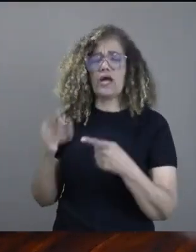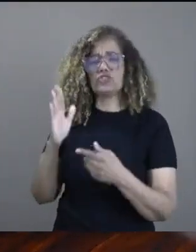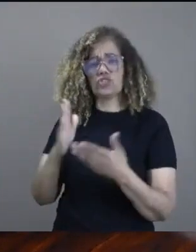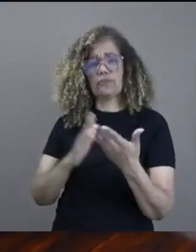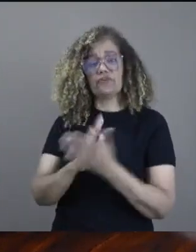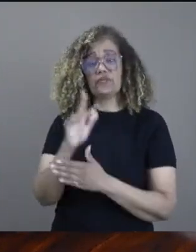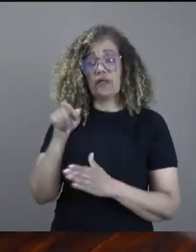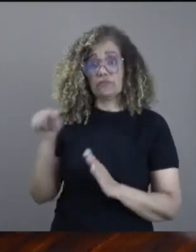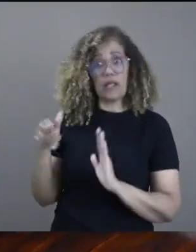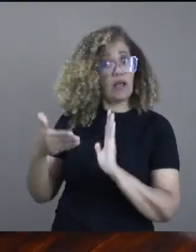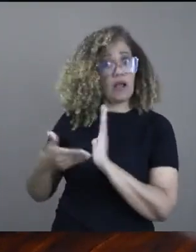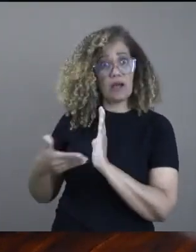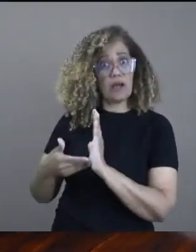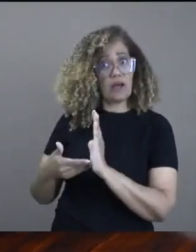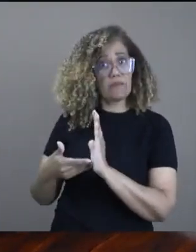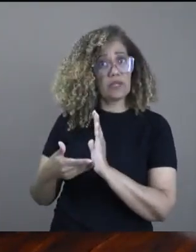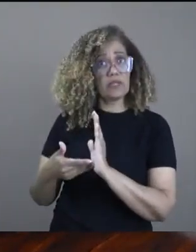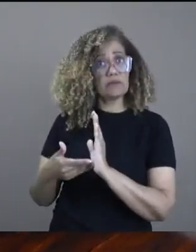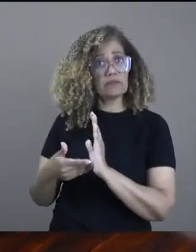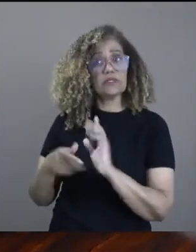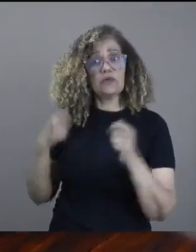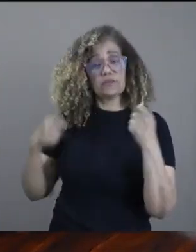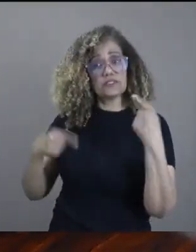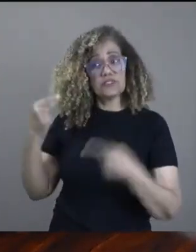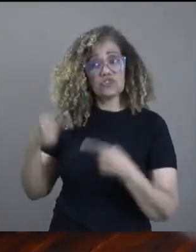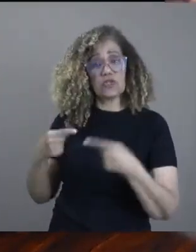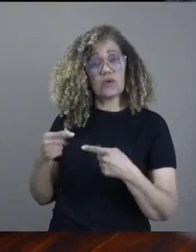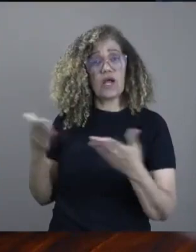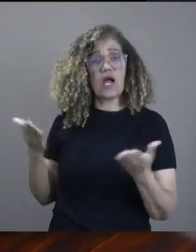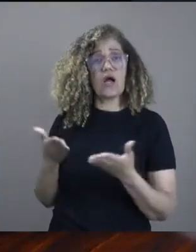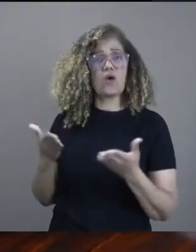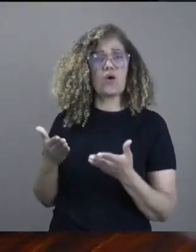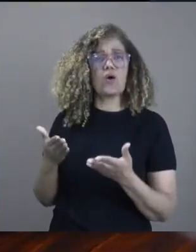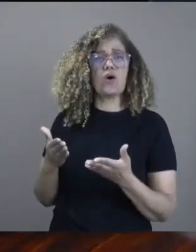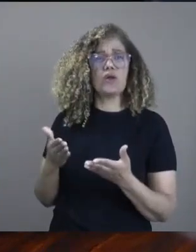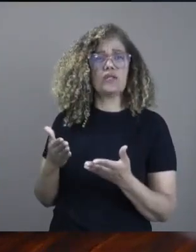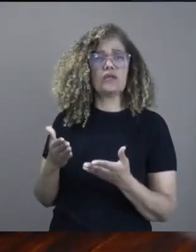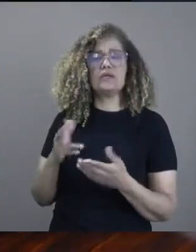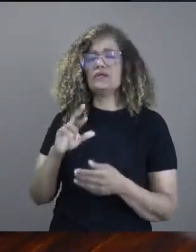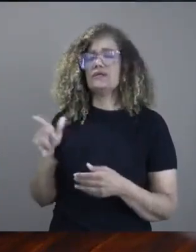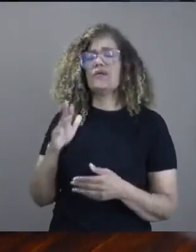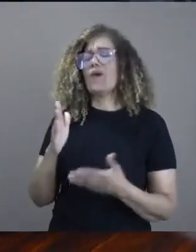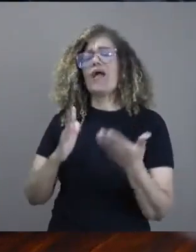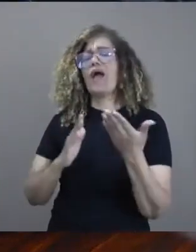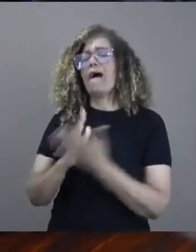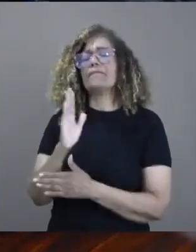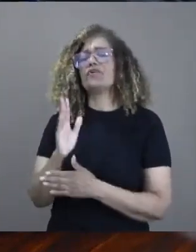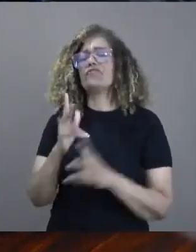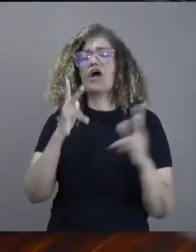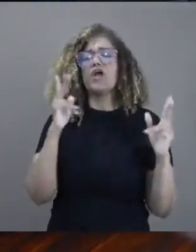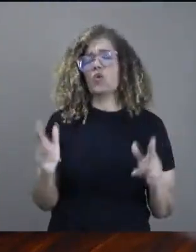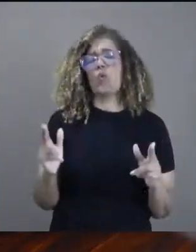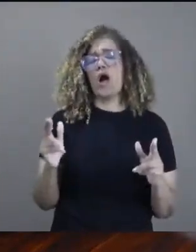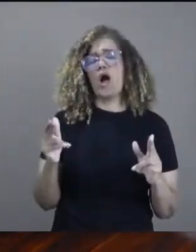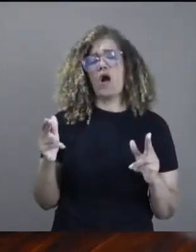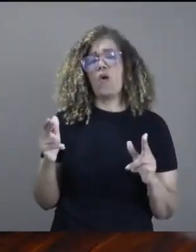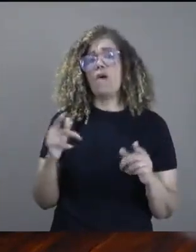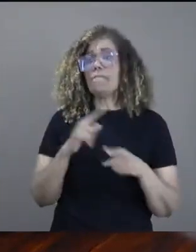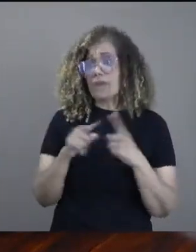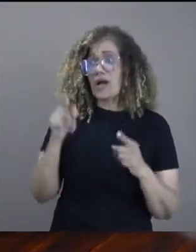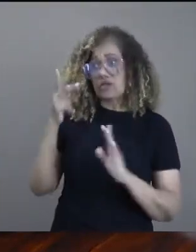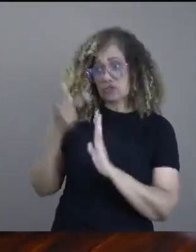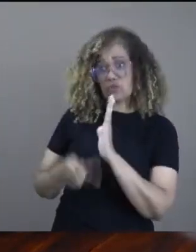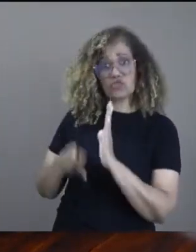tá lá na Câmara Então tem que dialogar mais com a câmara não tô nem dizendo que tem que aprovar exato examente que nós aprovamos aqui mas tá lá o